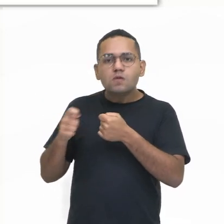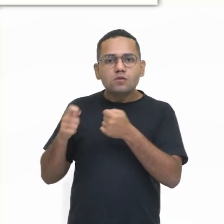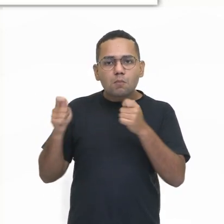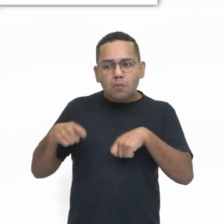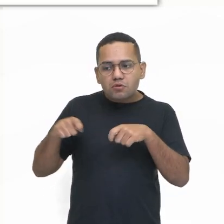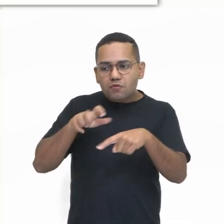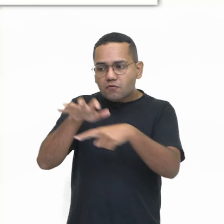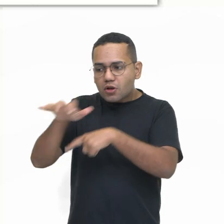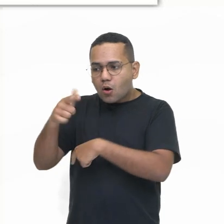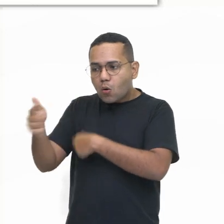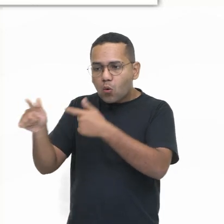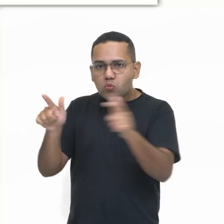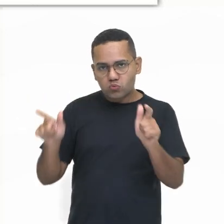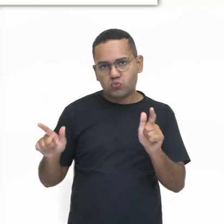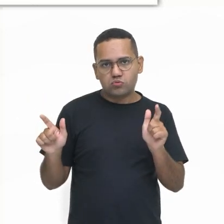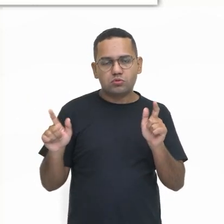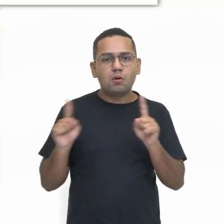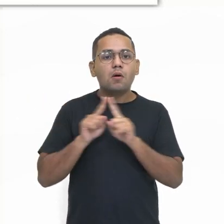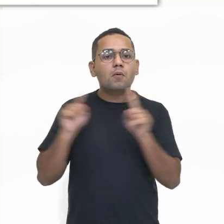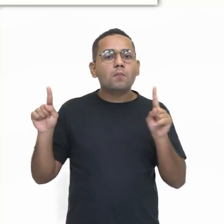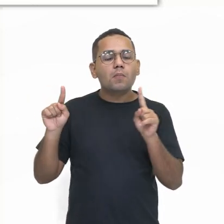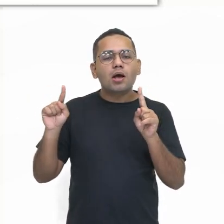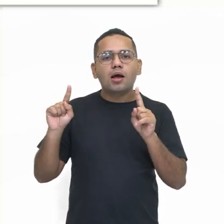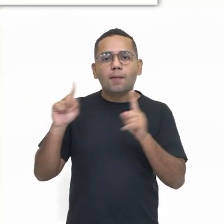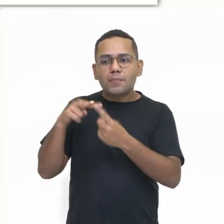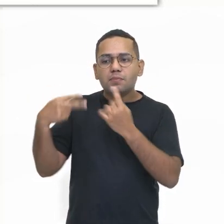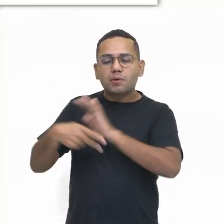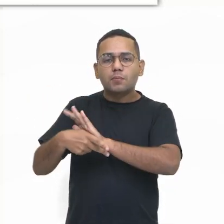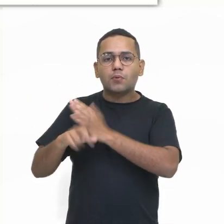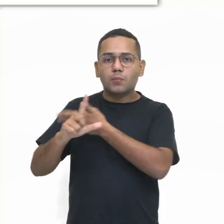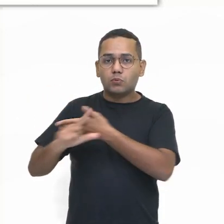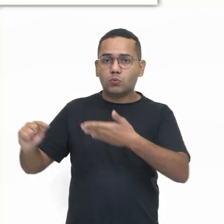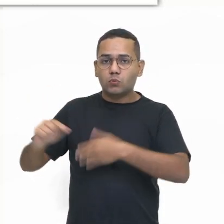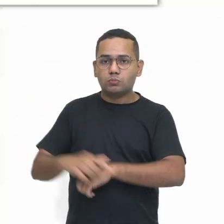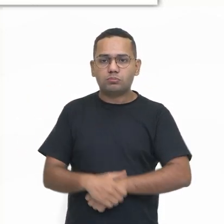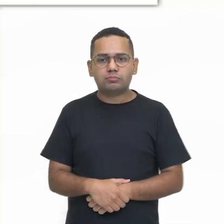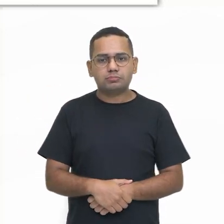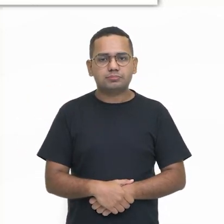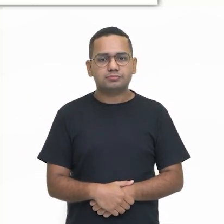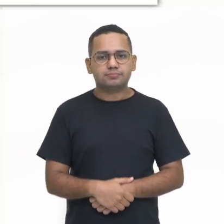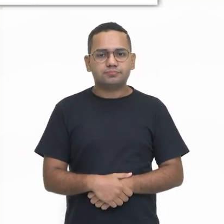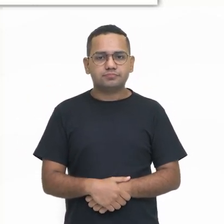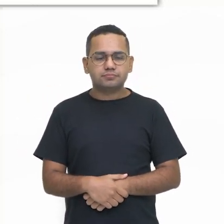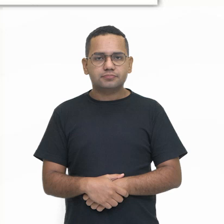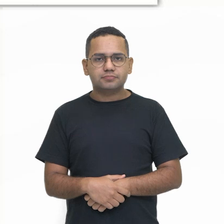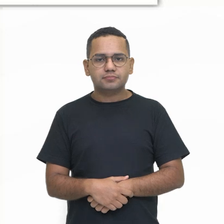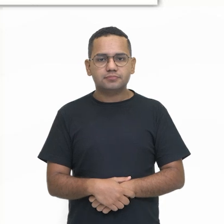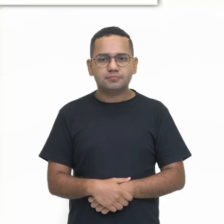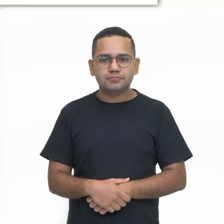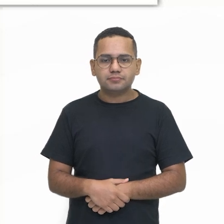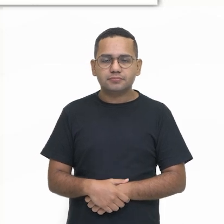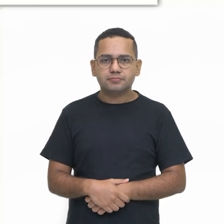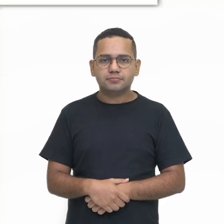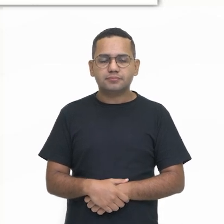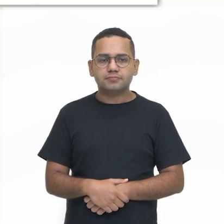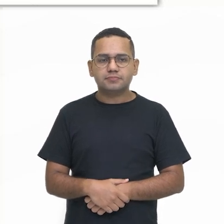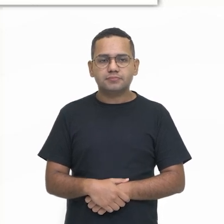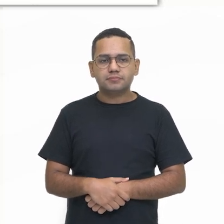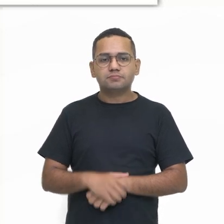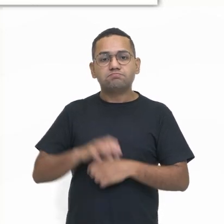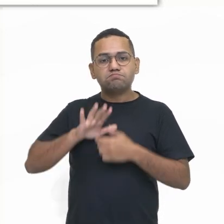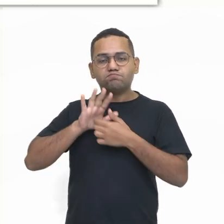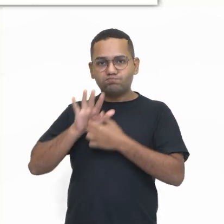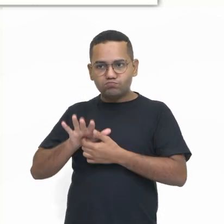poderes. Isso aí nós estamos falando na concepção de Norberto Bobbio, tá? Filósofo italiano, que traz para nós